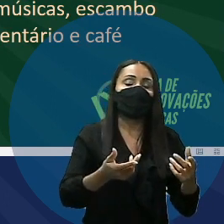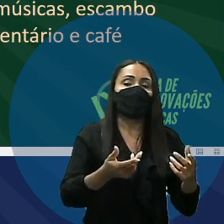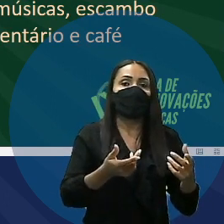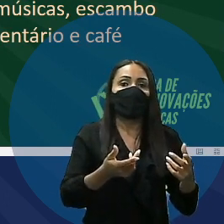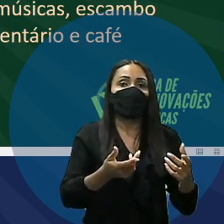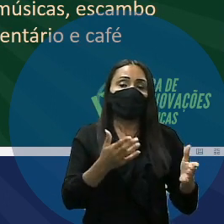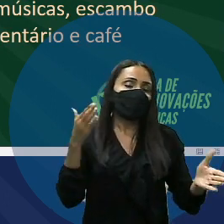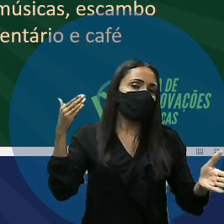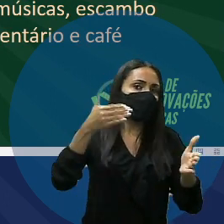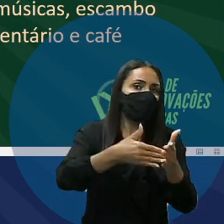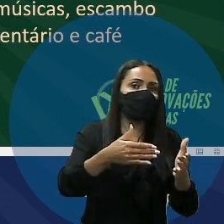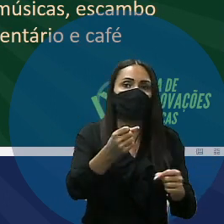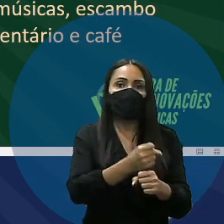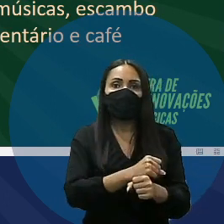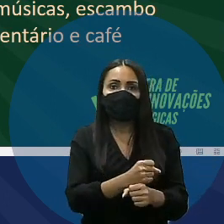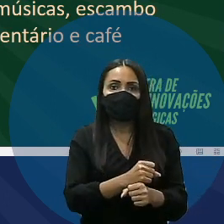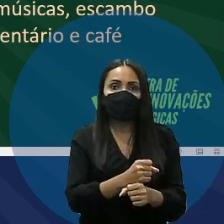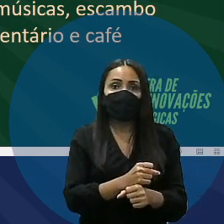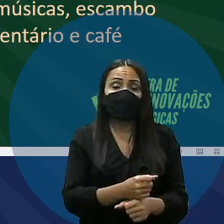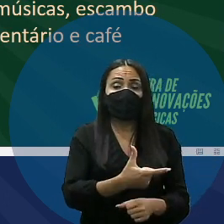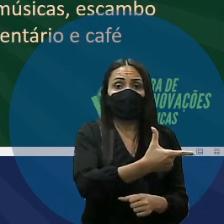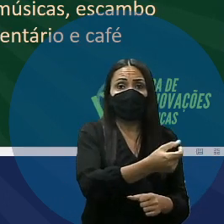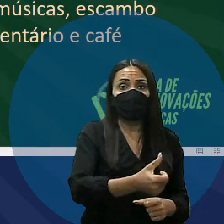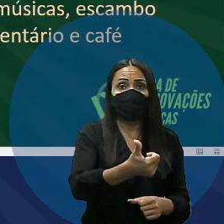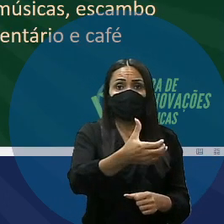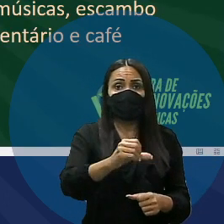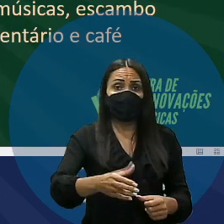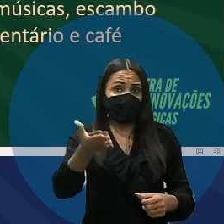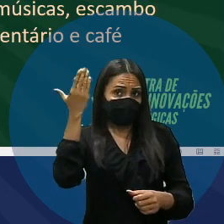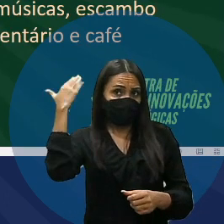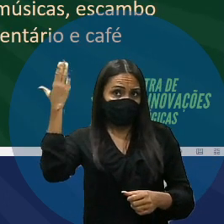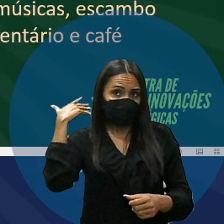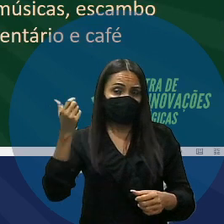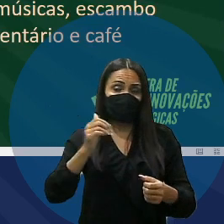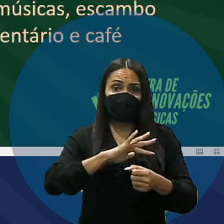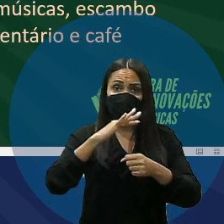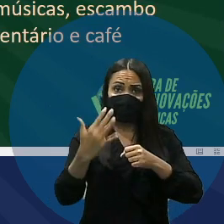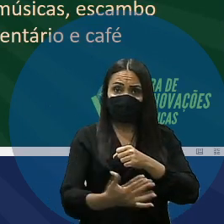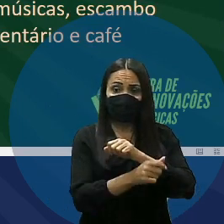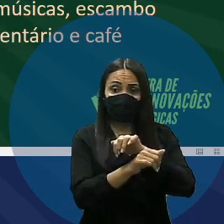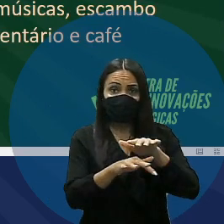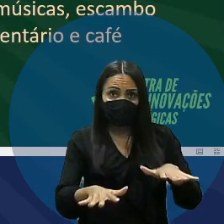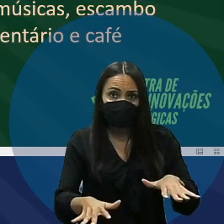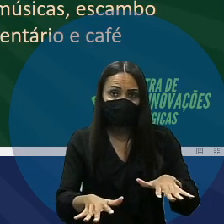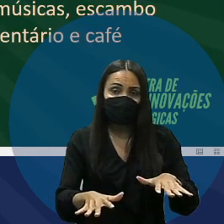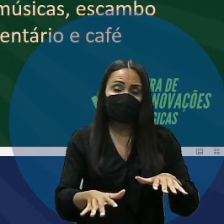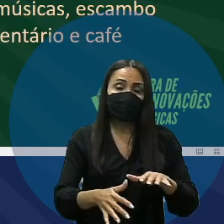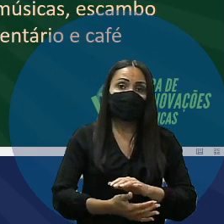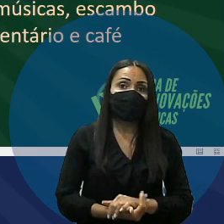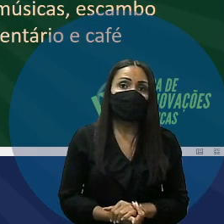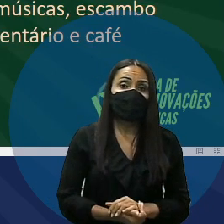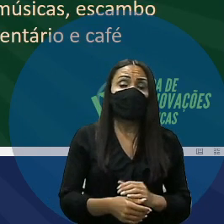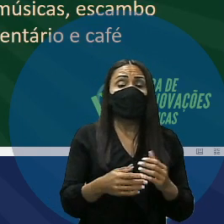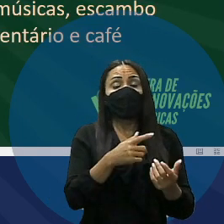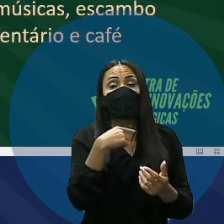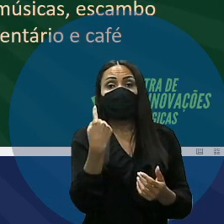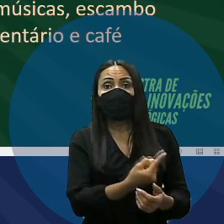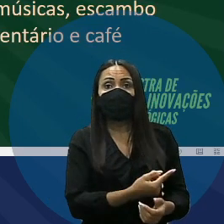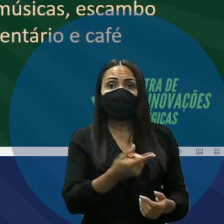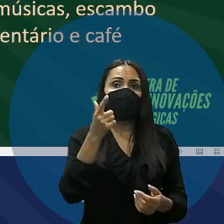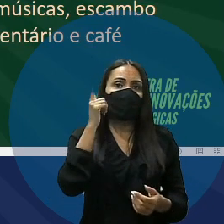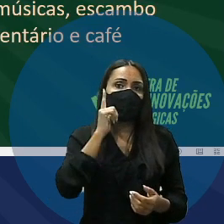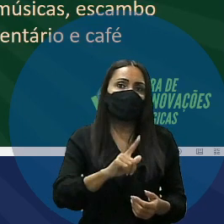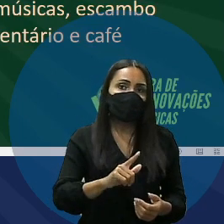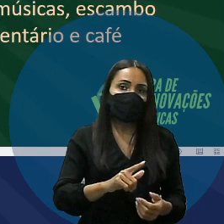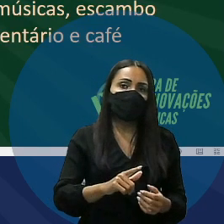último ano, o ano de 2019, antes da pandemia, que foi o último presencial que fizemos, nós conseguimos,